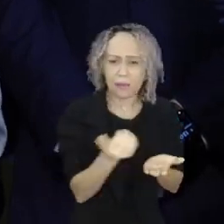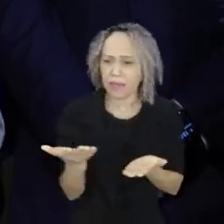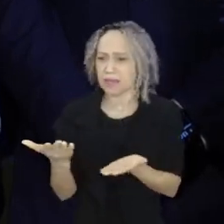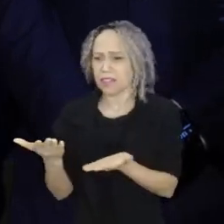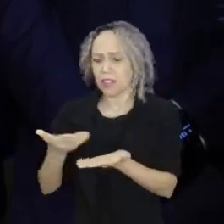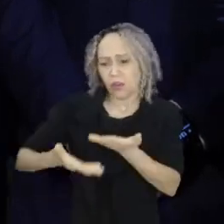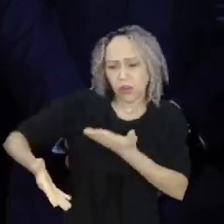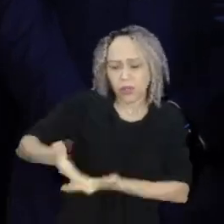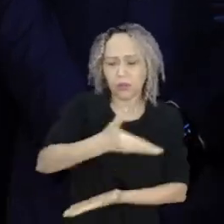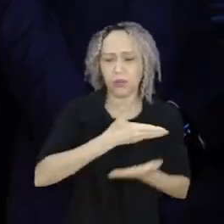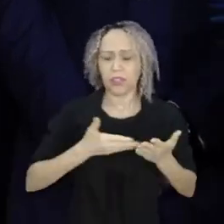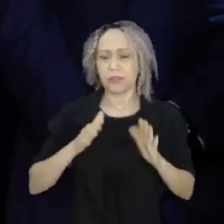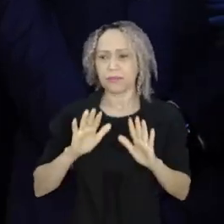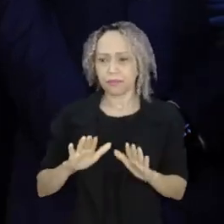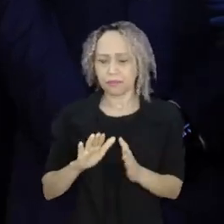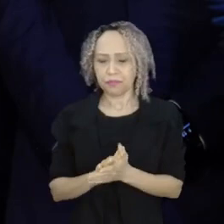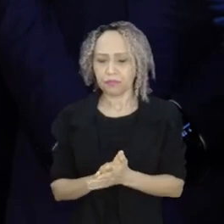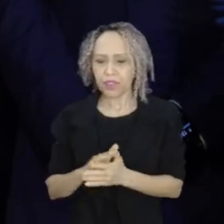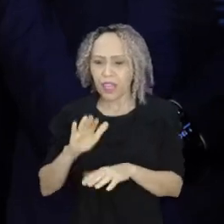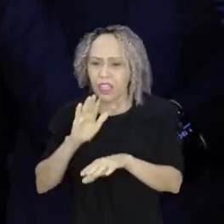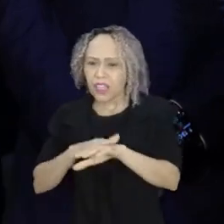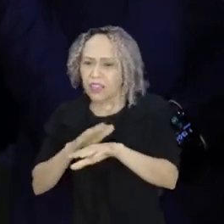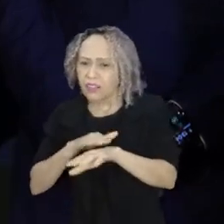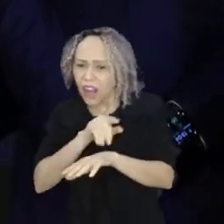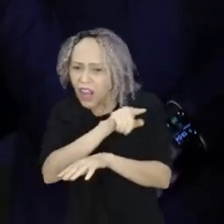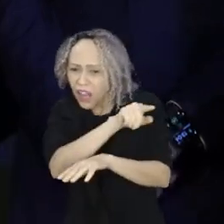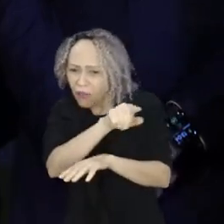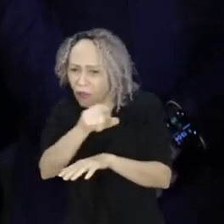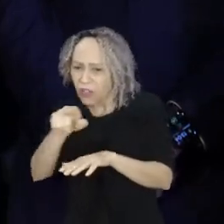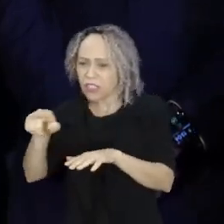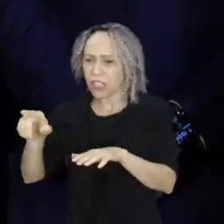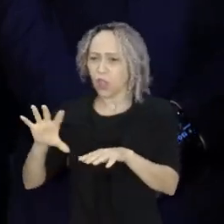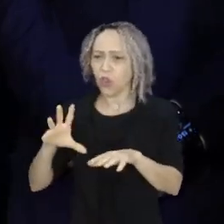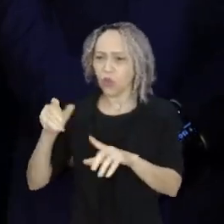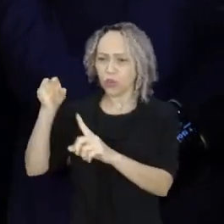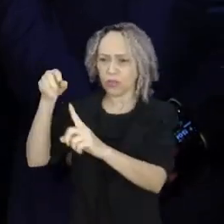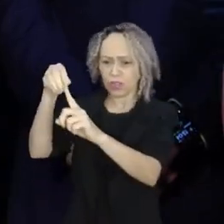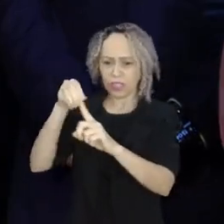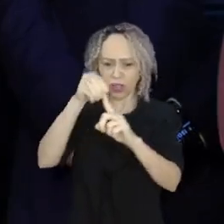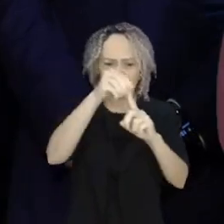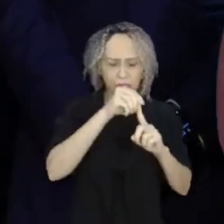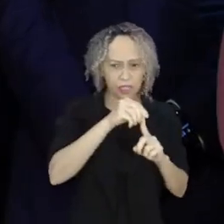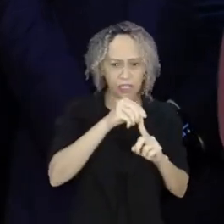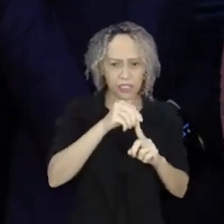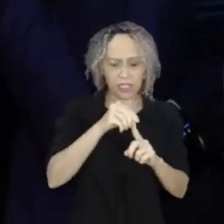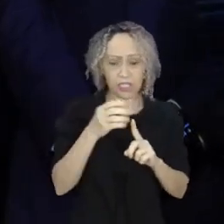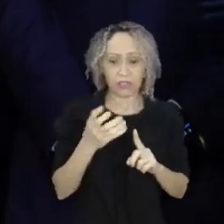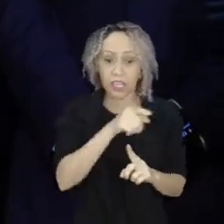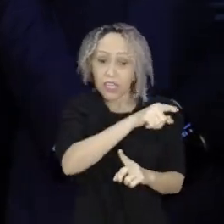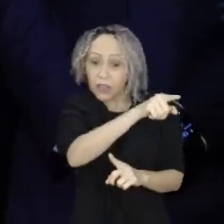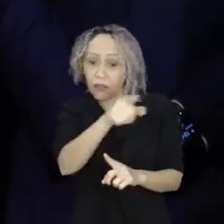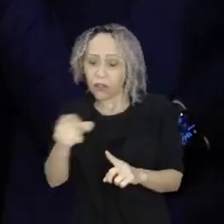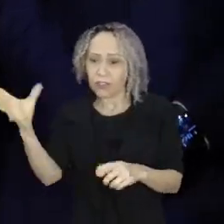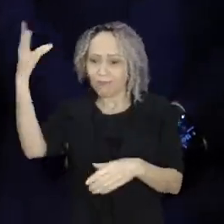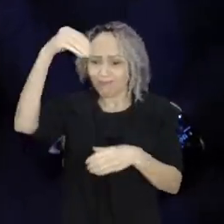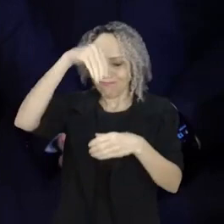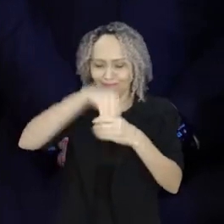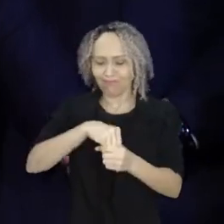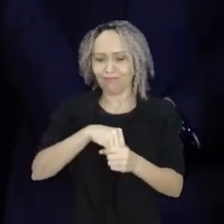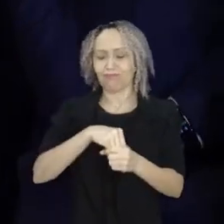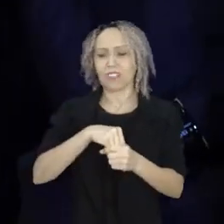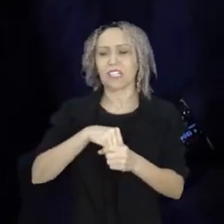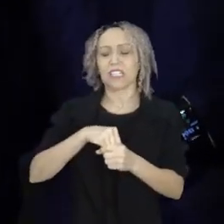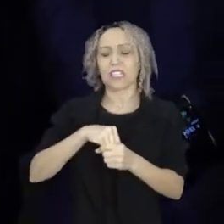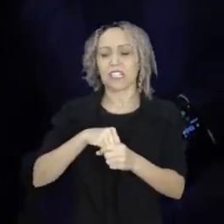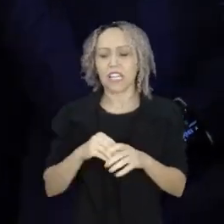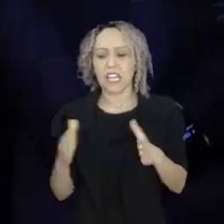que eu quero que vocês façam parte da história política desse país, de um momento em que nós